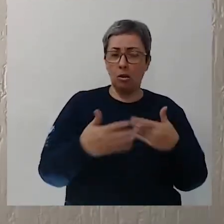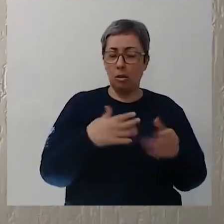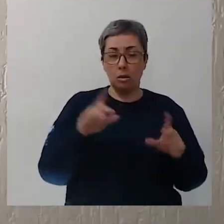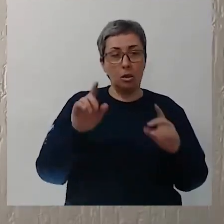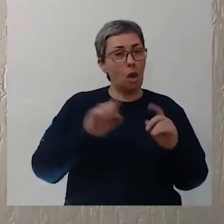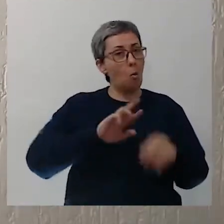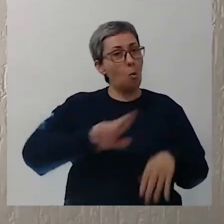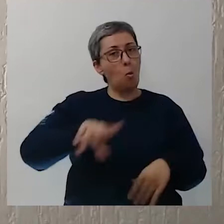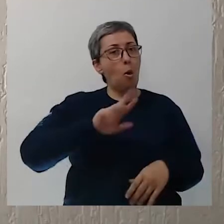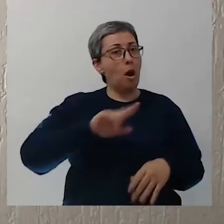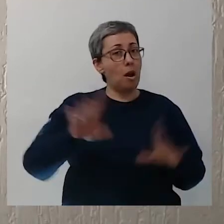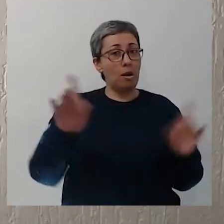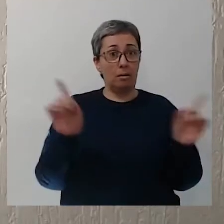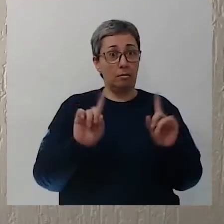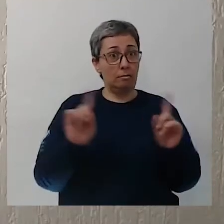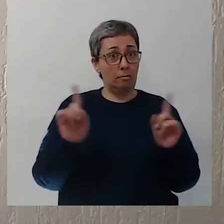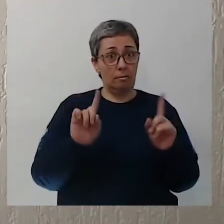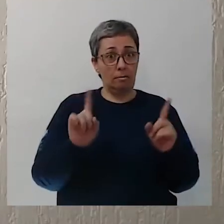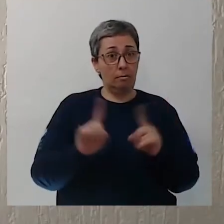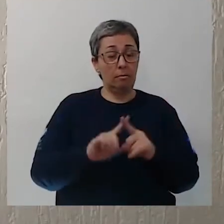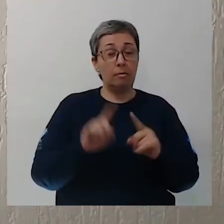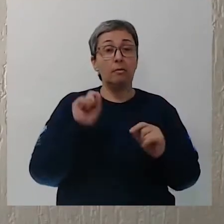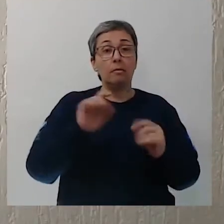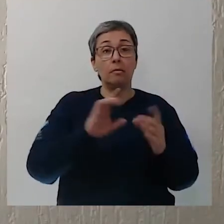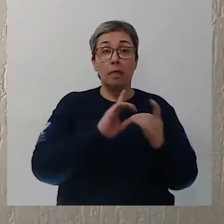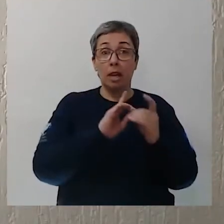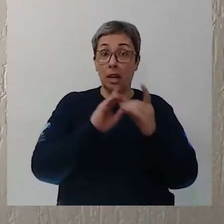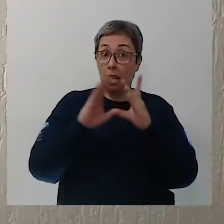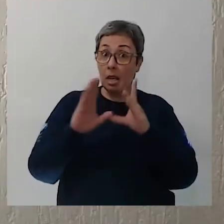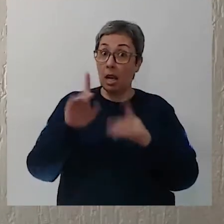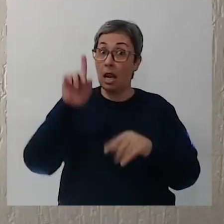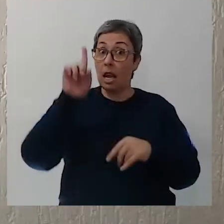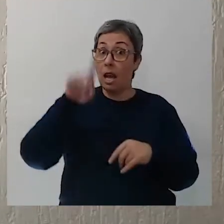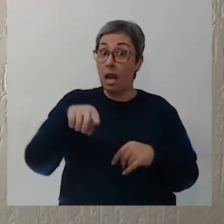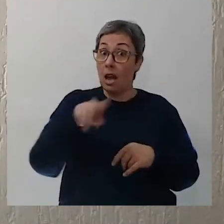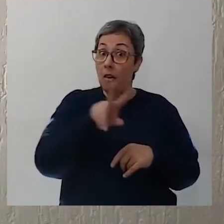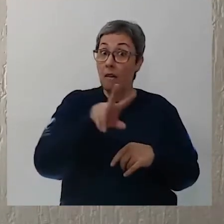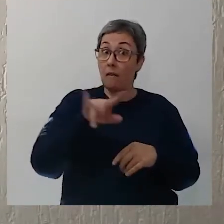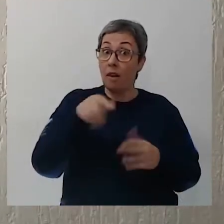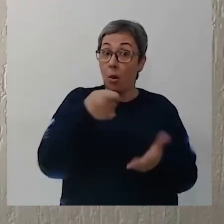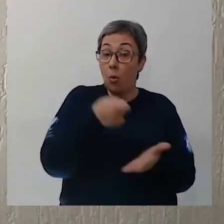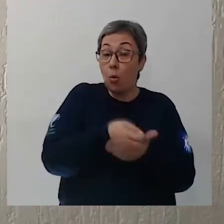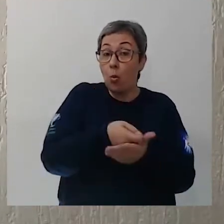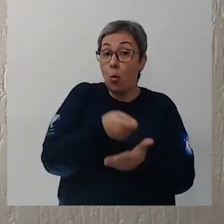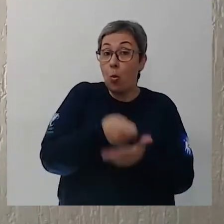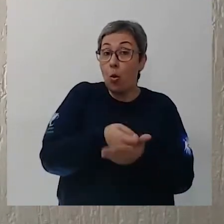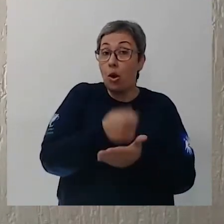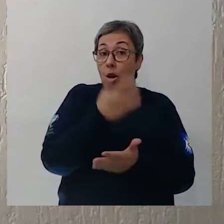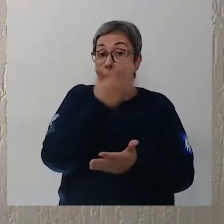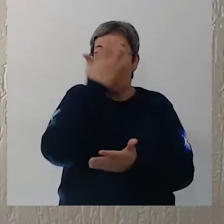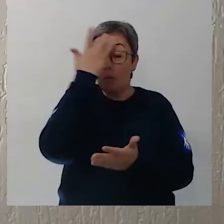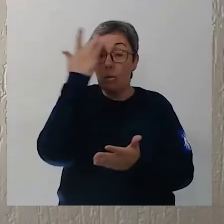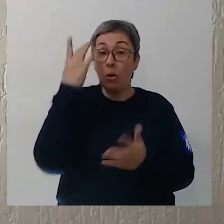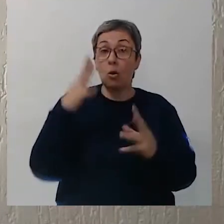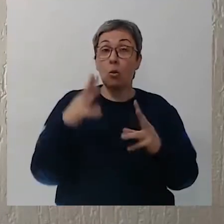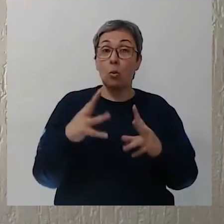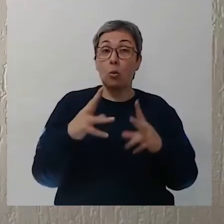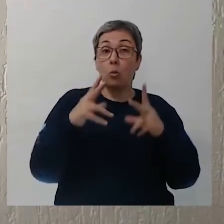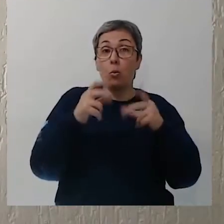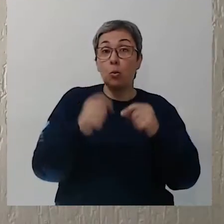né, pessoal? Como a gente acabou de falar aí, a democracia ela vai exigir das pessoas tudo isso que eu falei